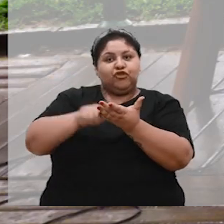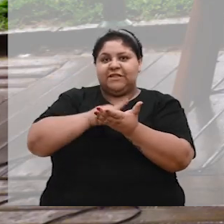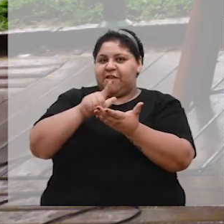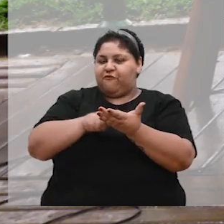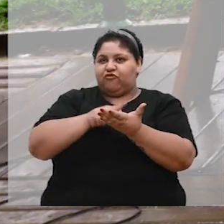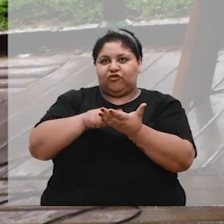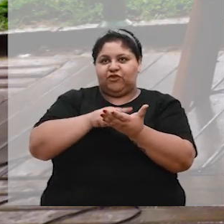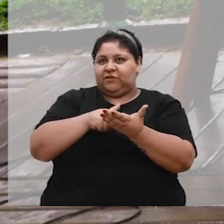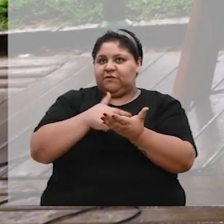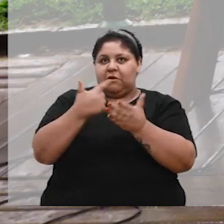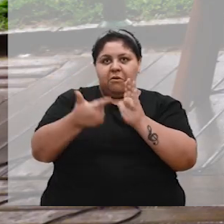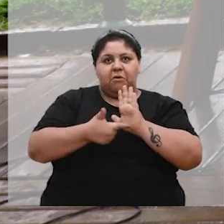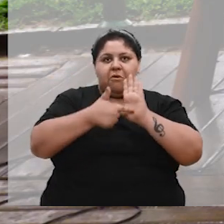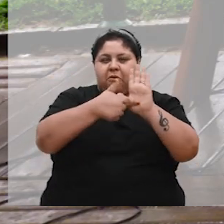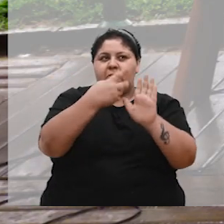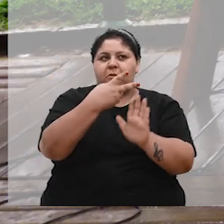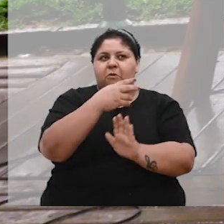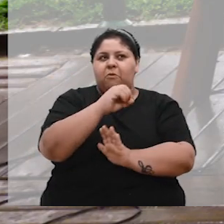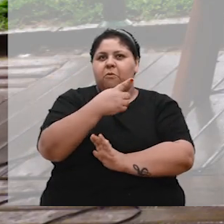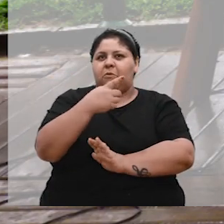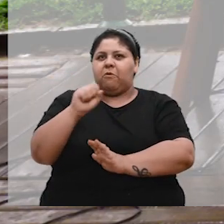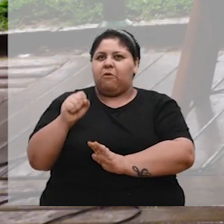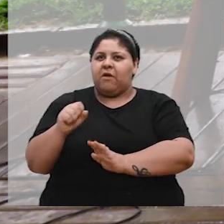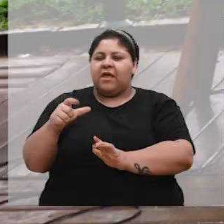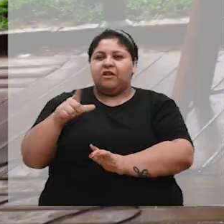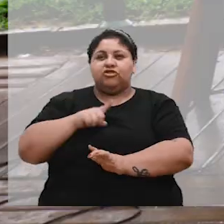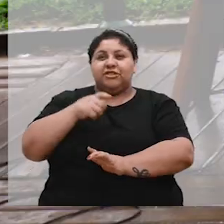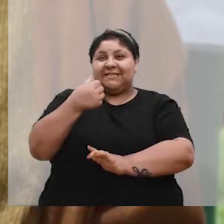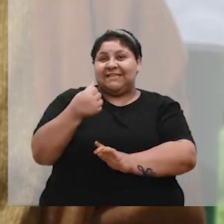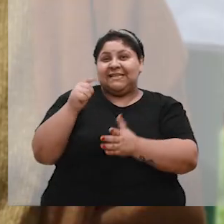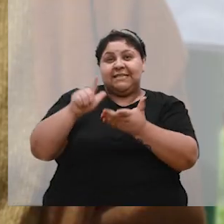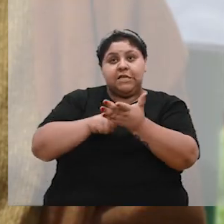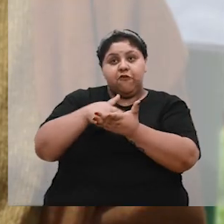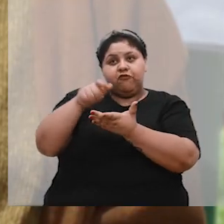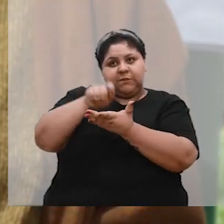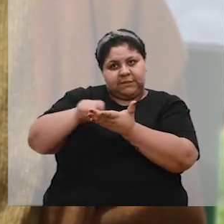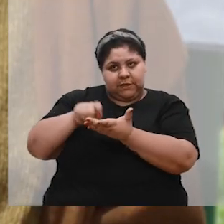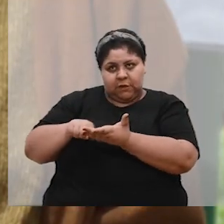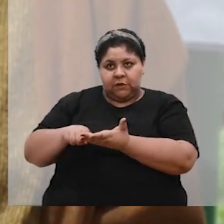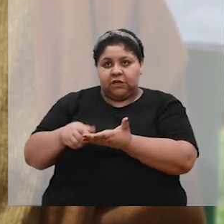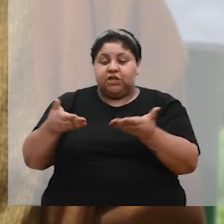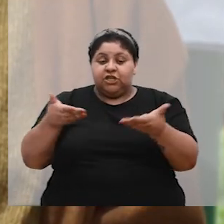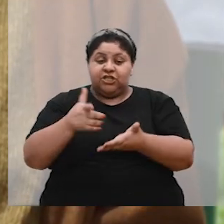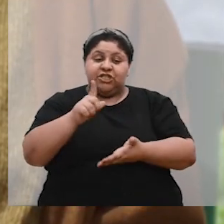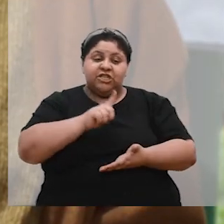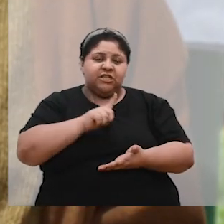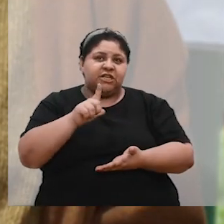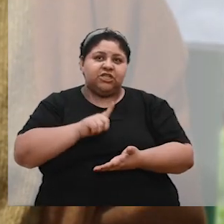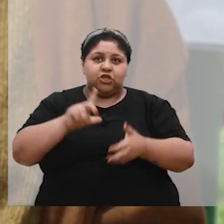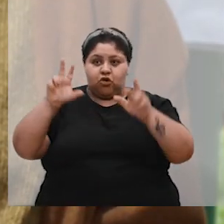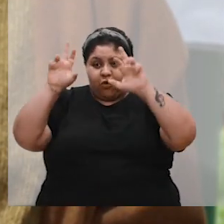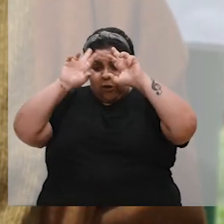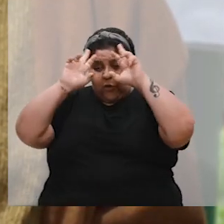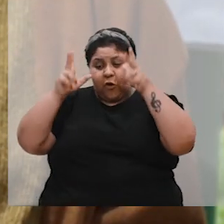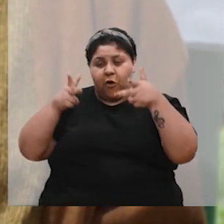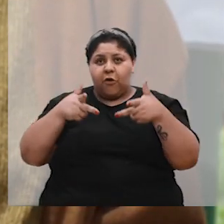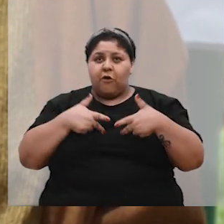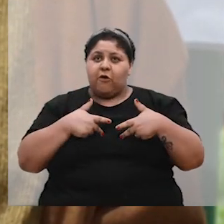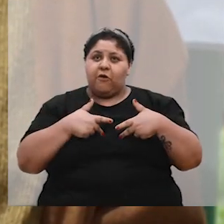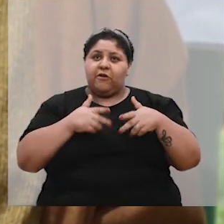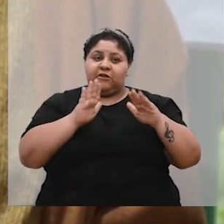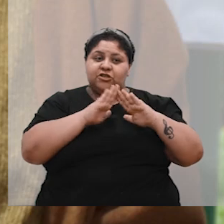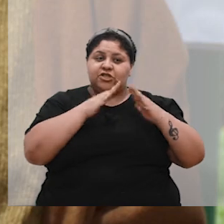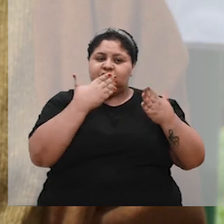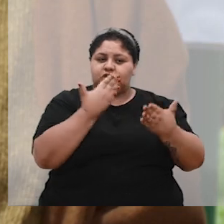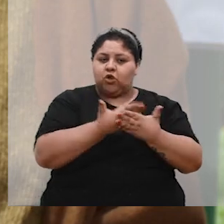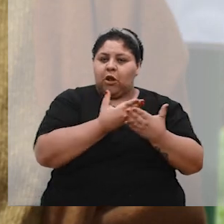publicados. Em 2018 eu estava com 6 livros publicados, mas eu já tinha um grande reconhecimento por parte de